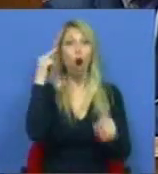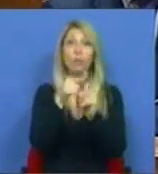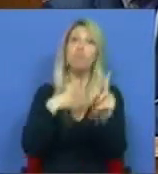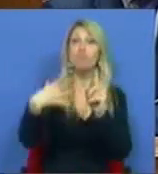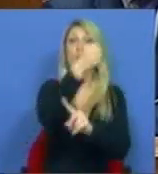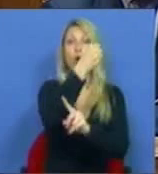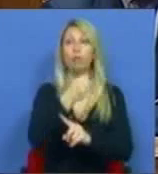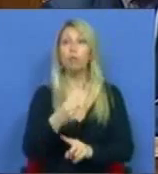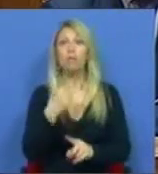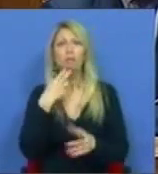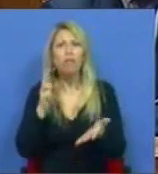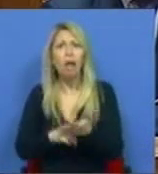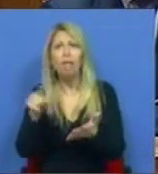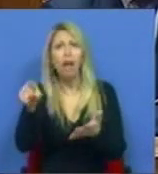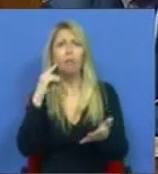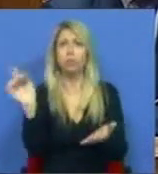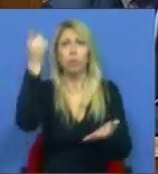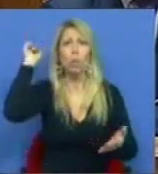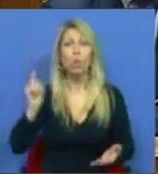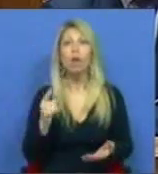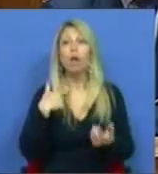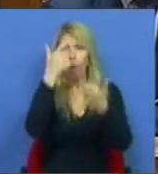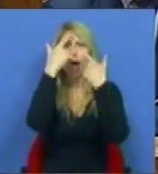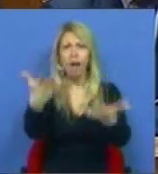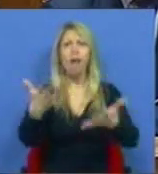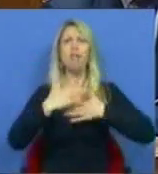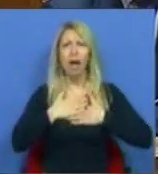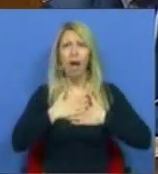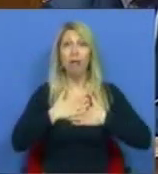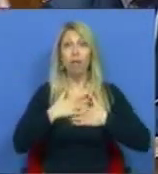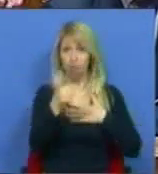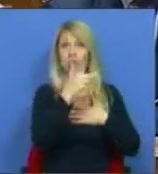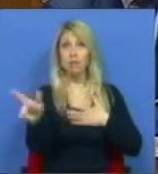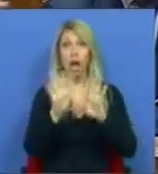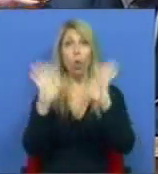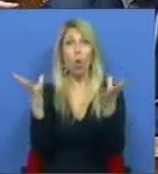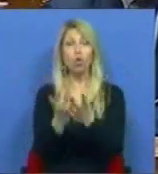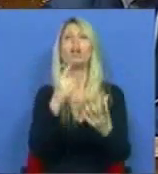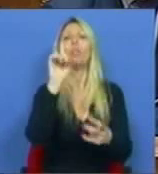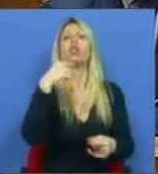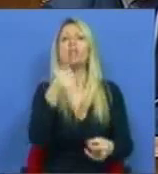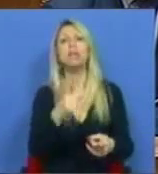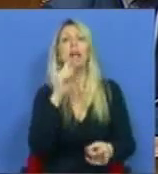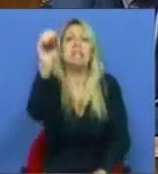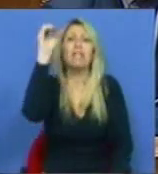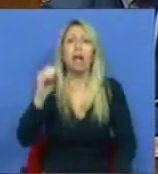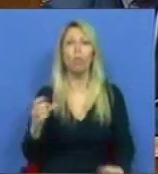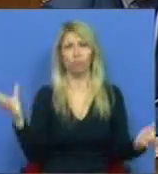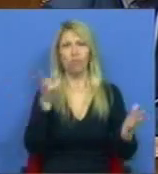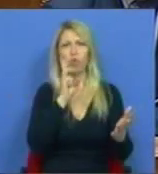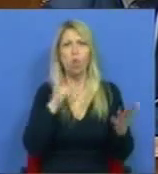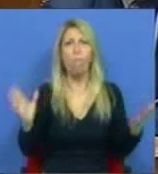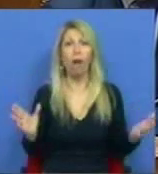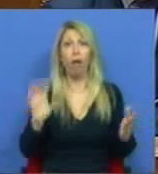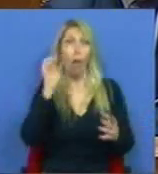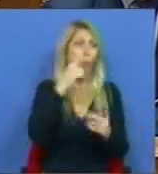são verdadeiros. E o que me espanta, foram 100 no conjunto e depois dizem que foi 0. Desculpem, ou é